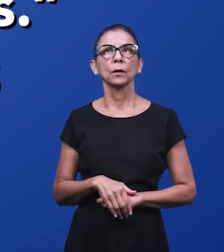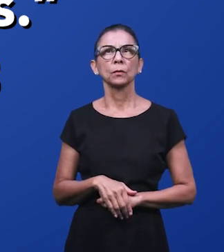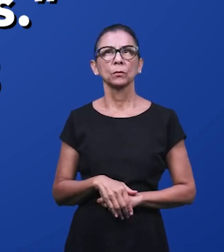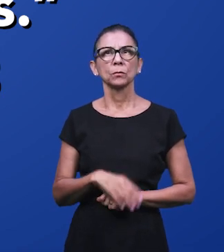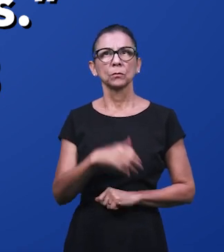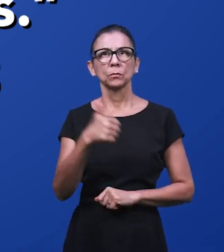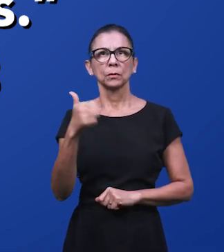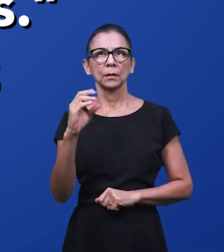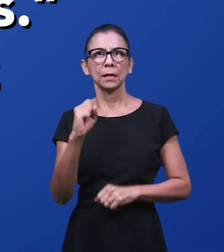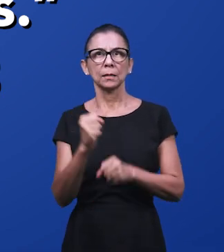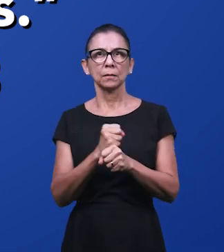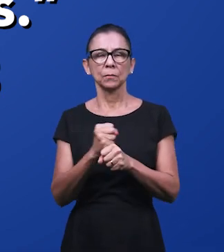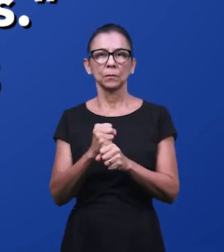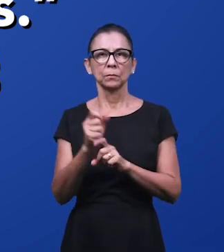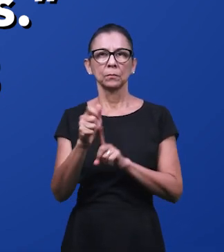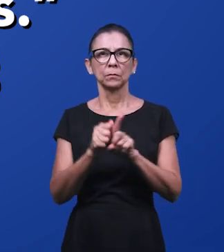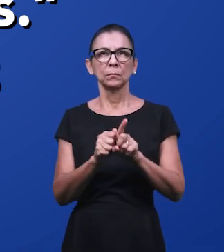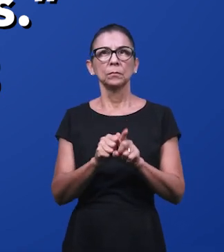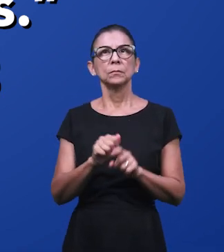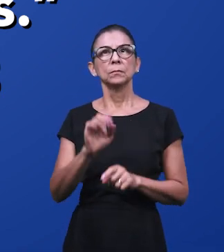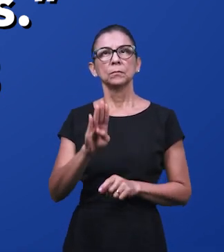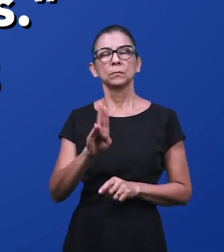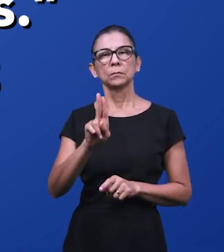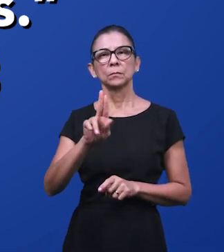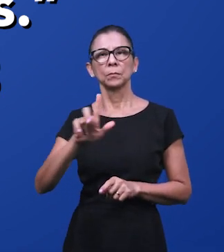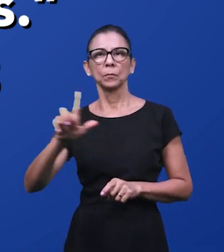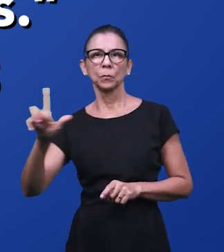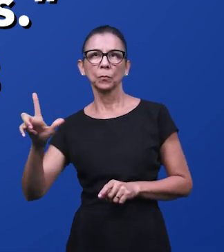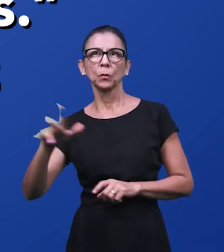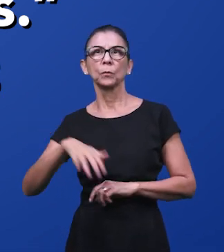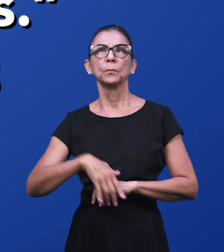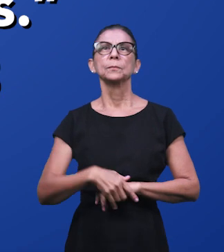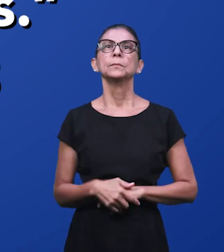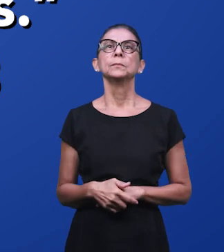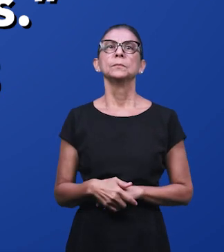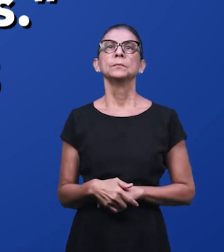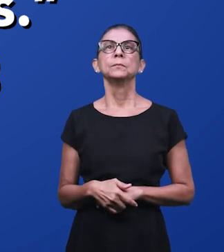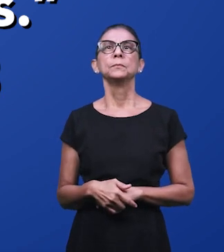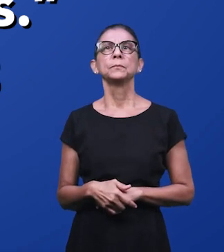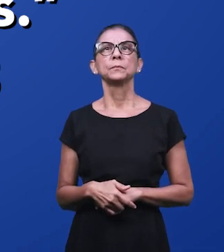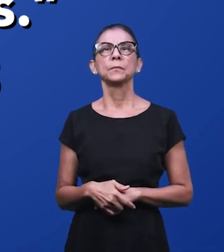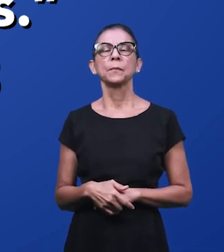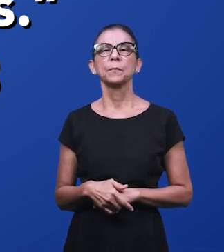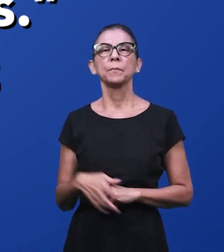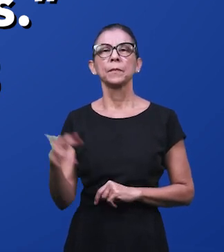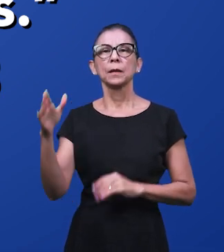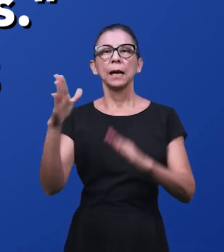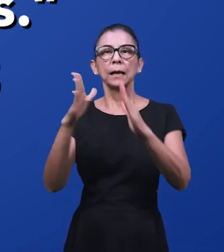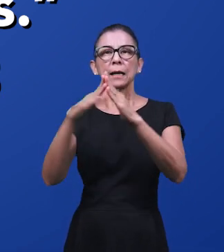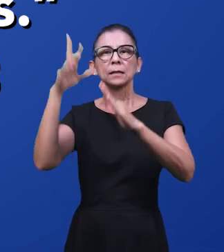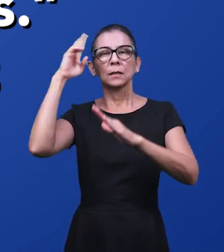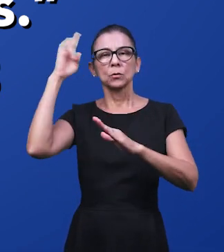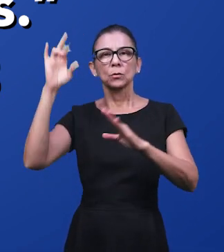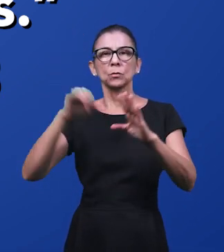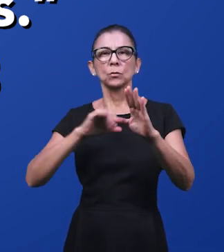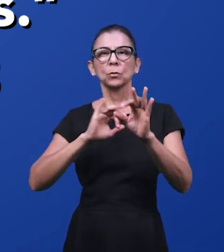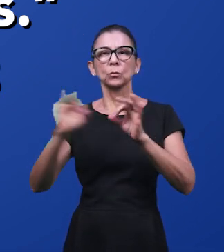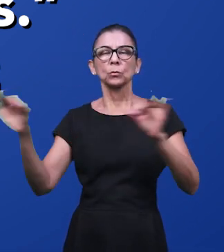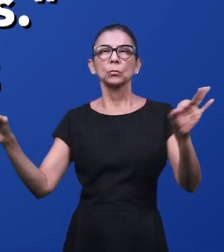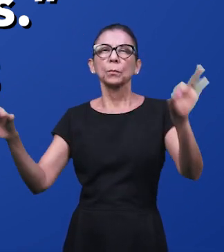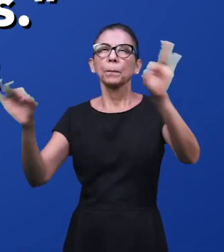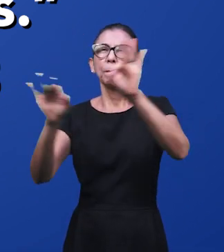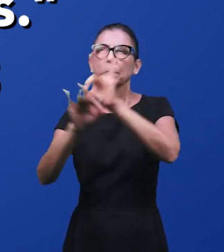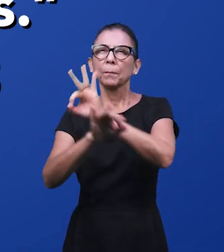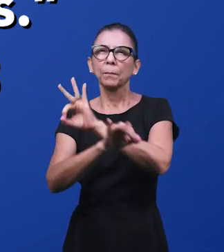se acabou esta casa com todas as suas dependências e com tudo o que lhe convinha, e edificou em